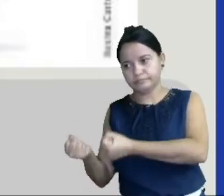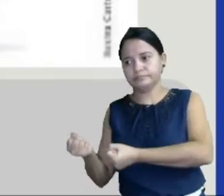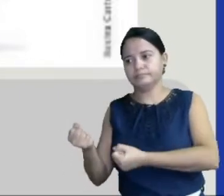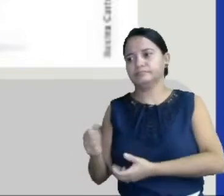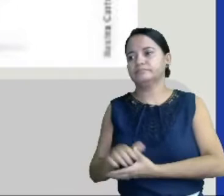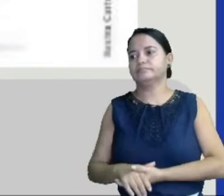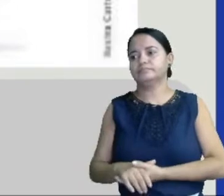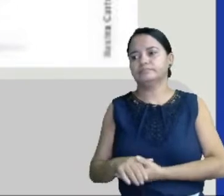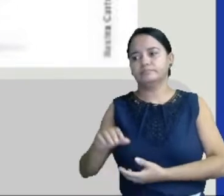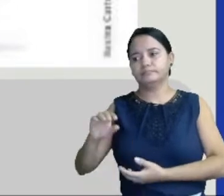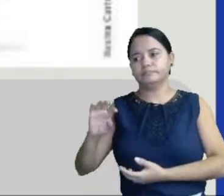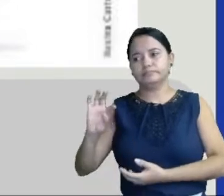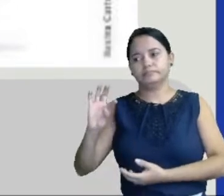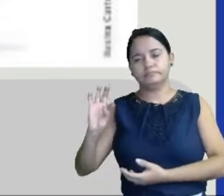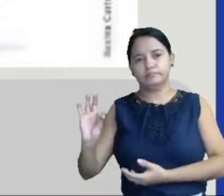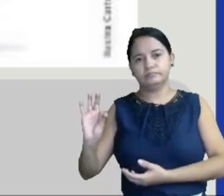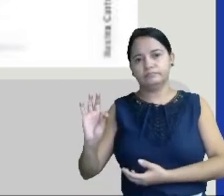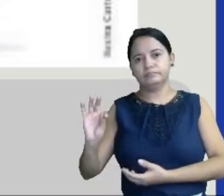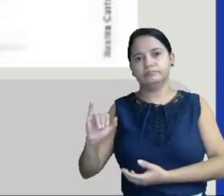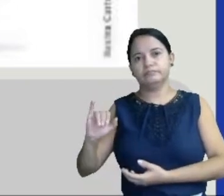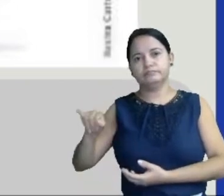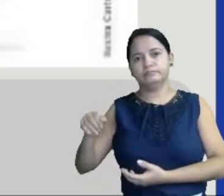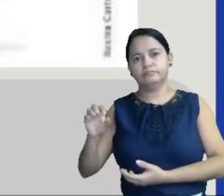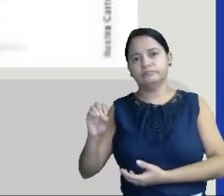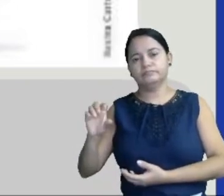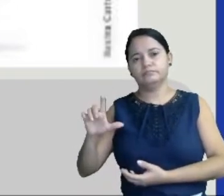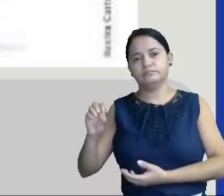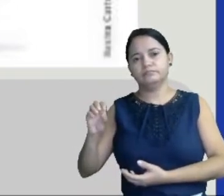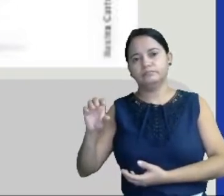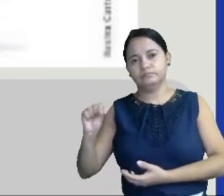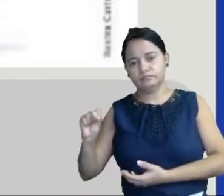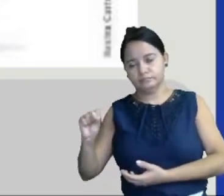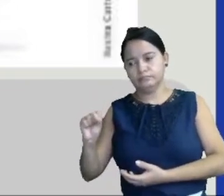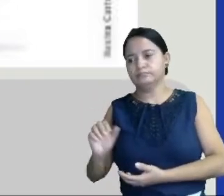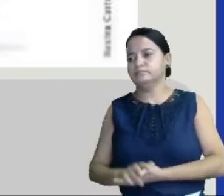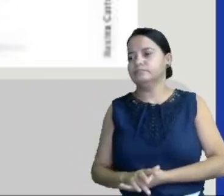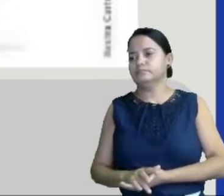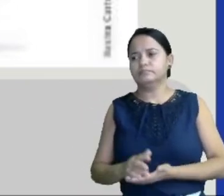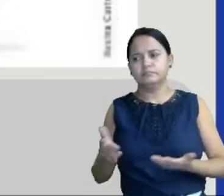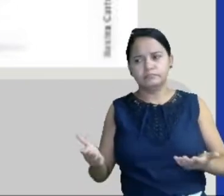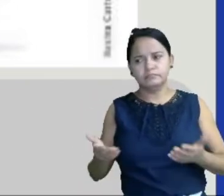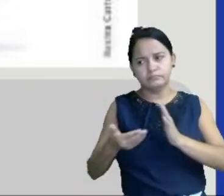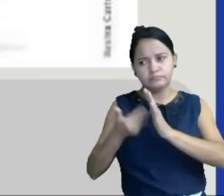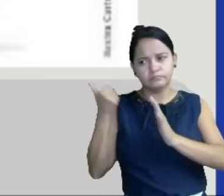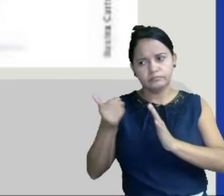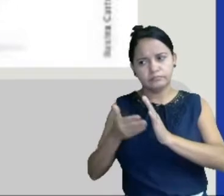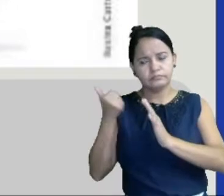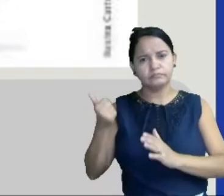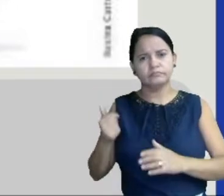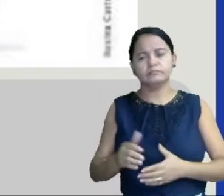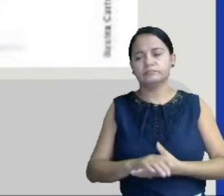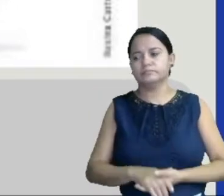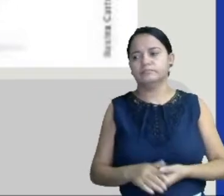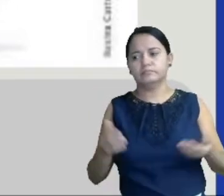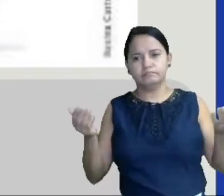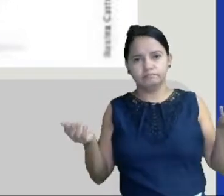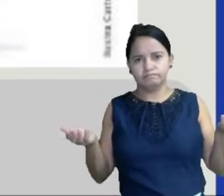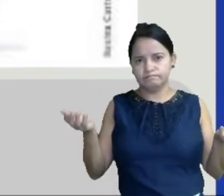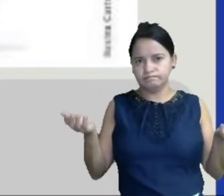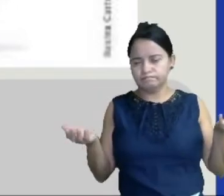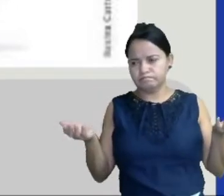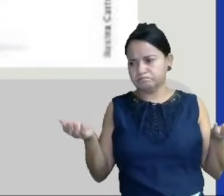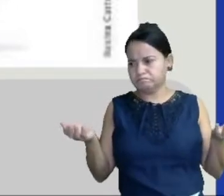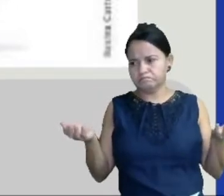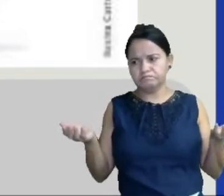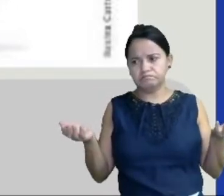na outra figura os tijolos são retirados né eles têm um mesmo peso vez que ele pega esses jovens